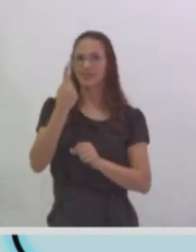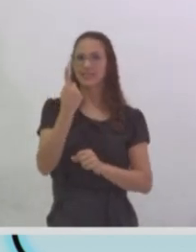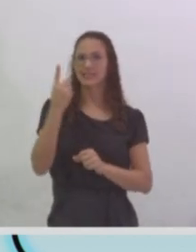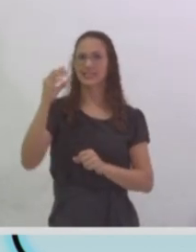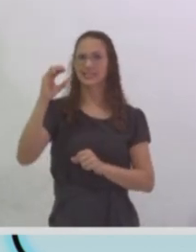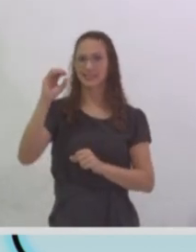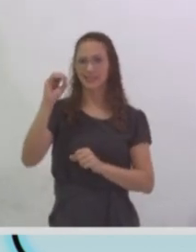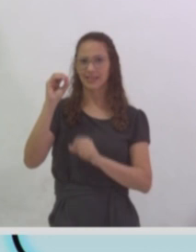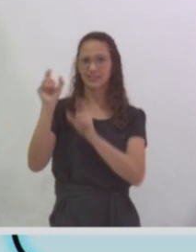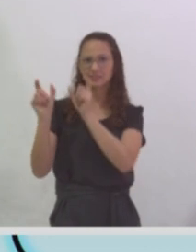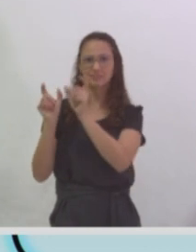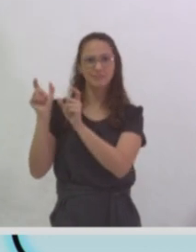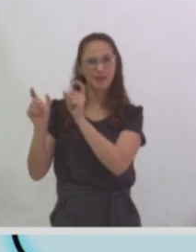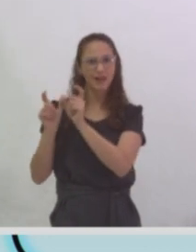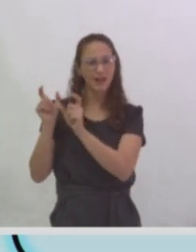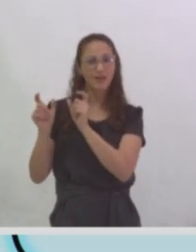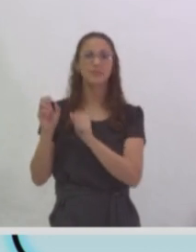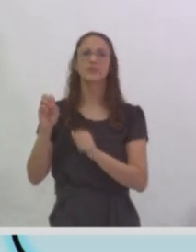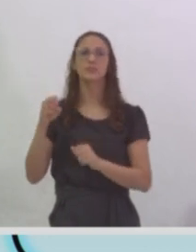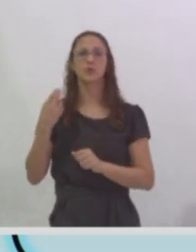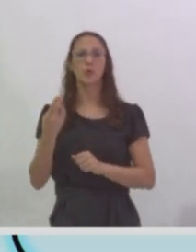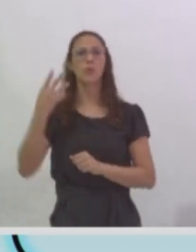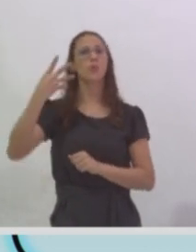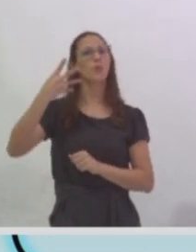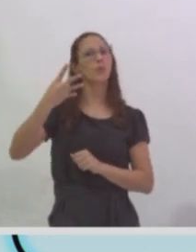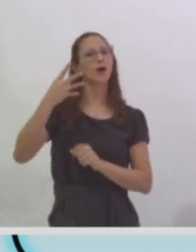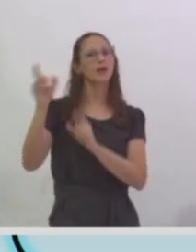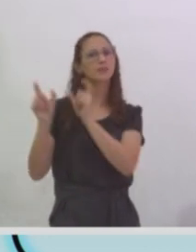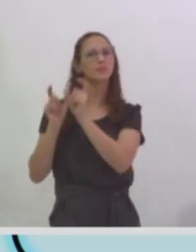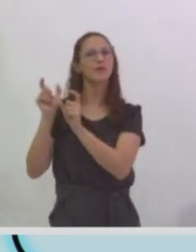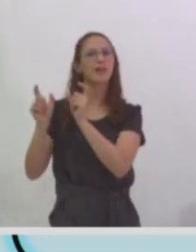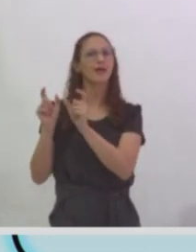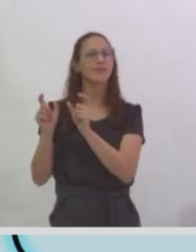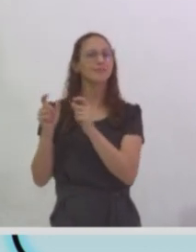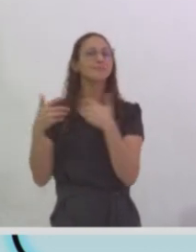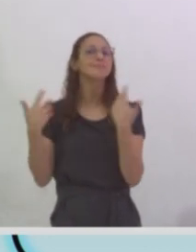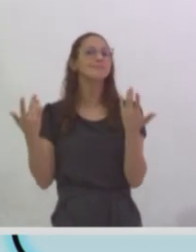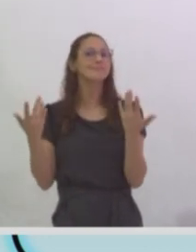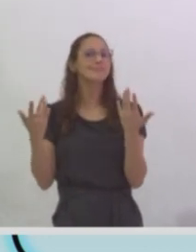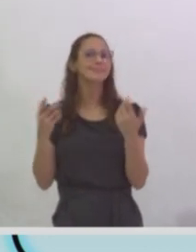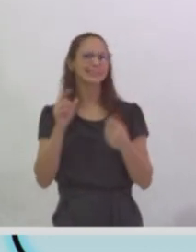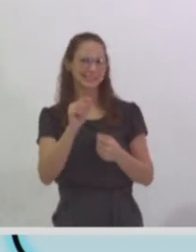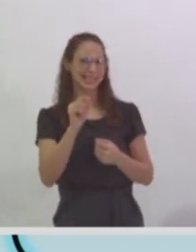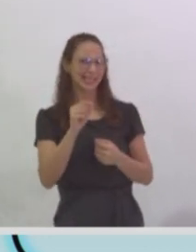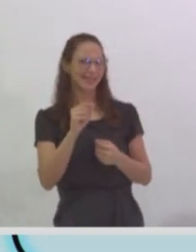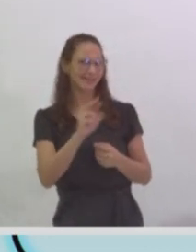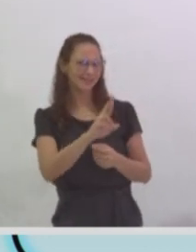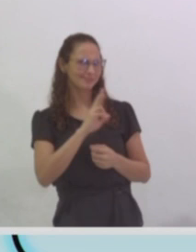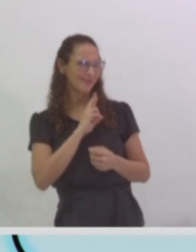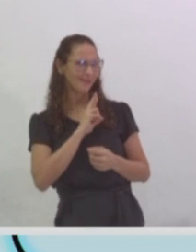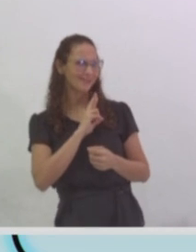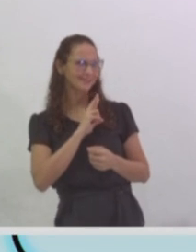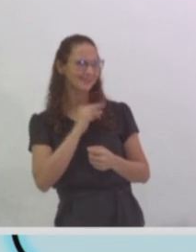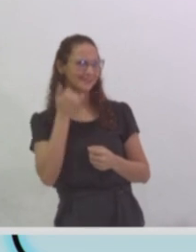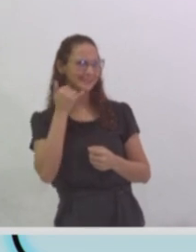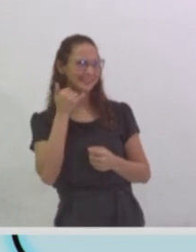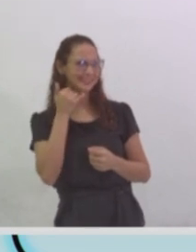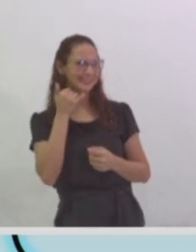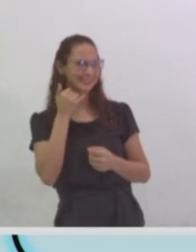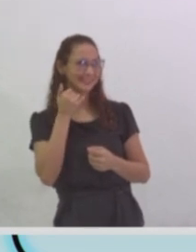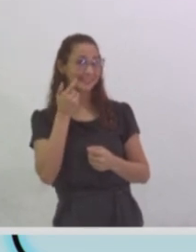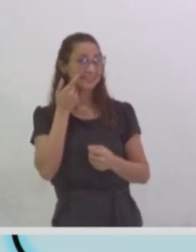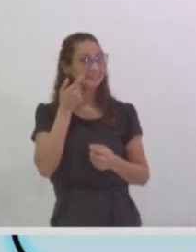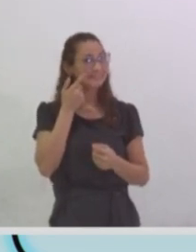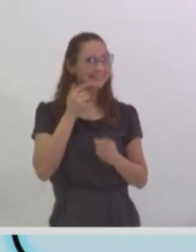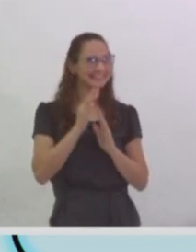4 palavras? Faz a continha aí. Tem alguém na linha, produção? Opa, apareceu aqui um que já fez a